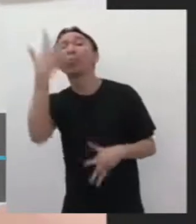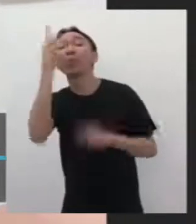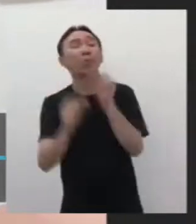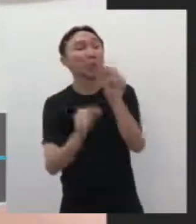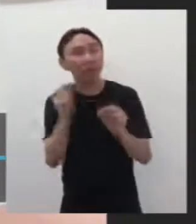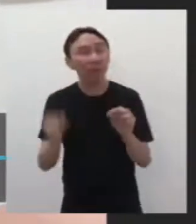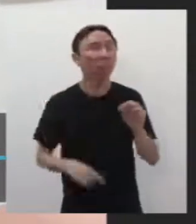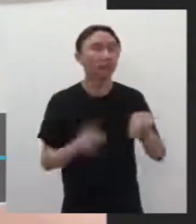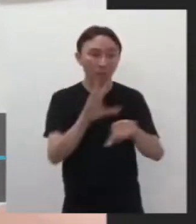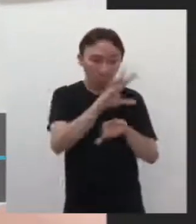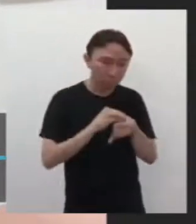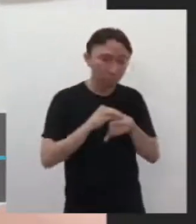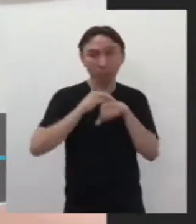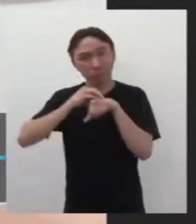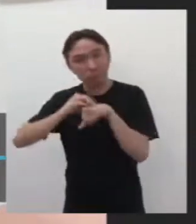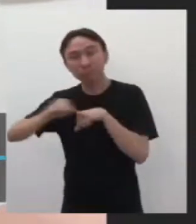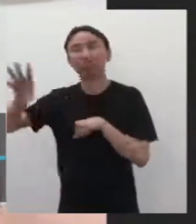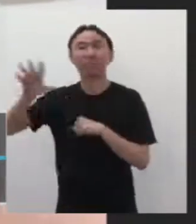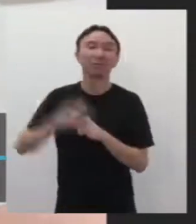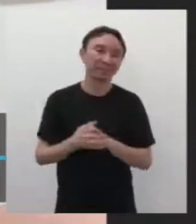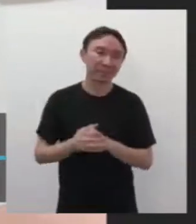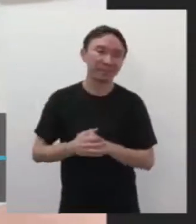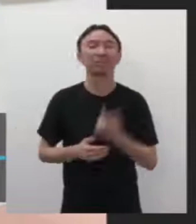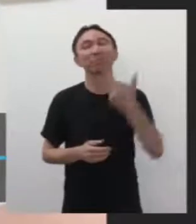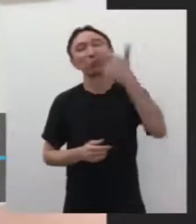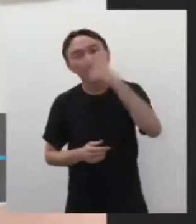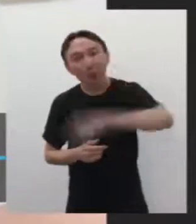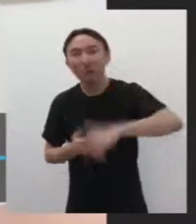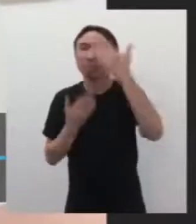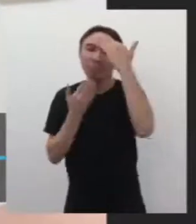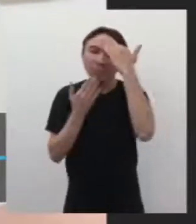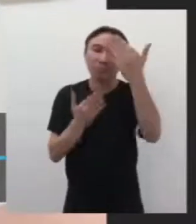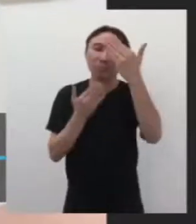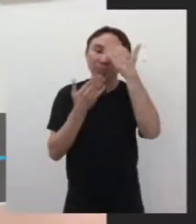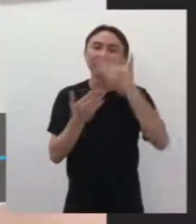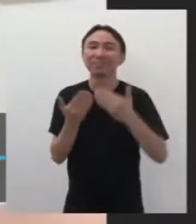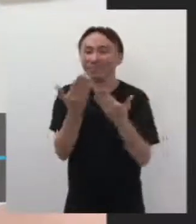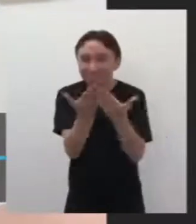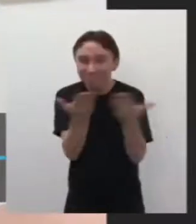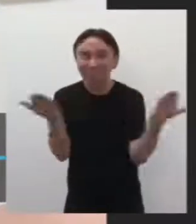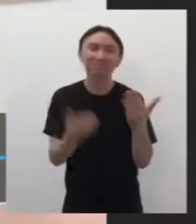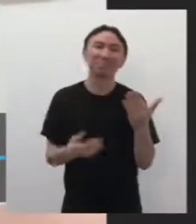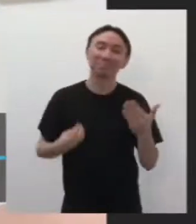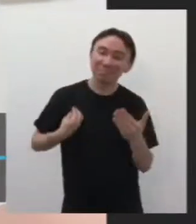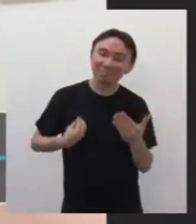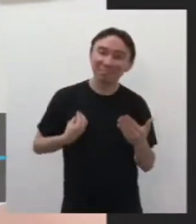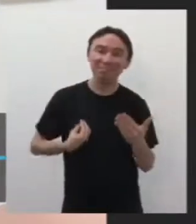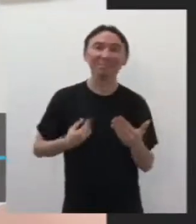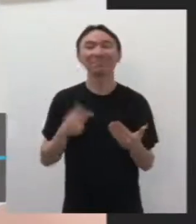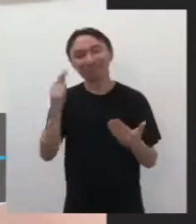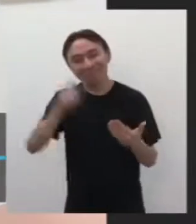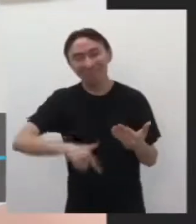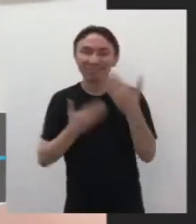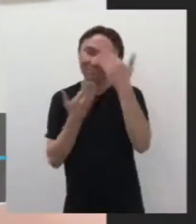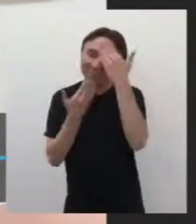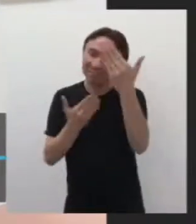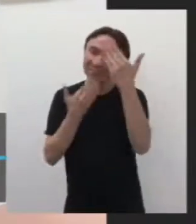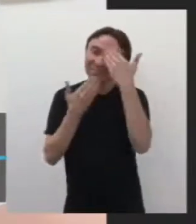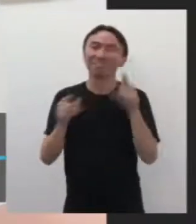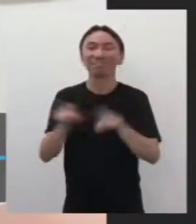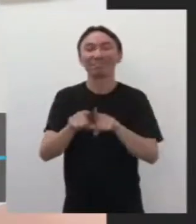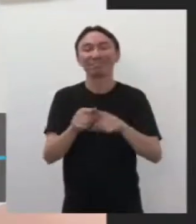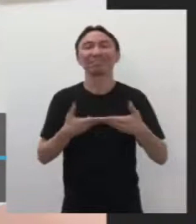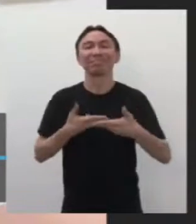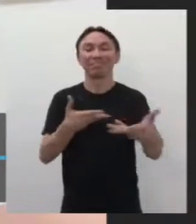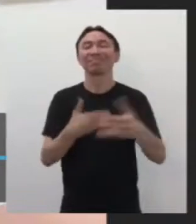problemas. E, mais uma vez, agradeço a presença de vocês e agradeço o convite. Muito